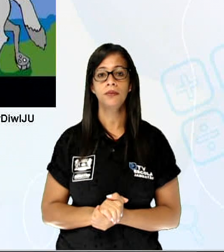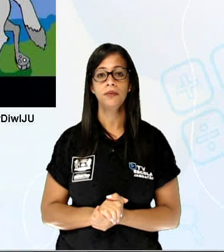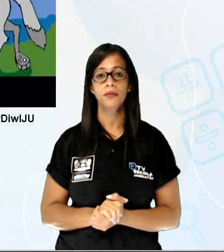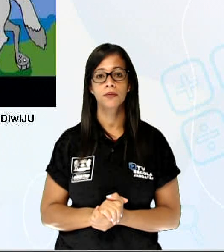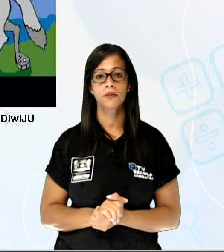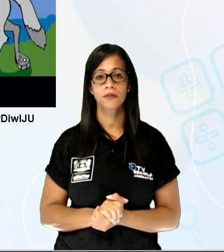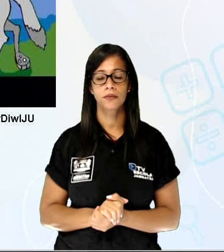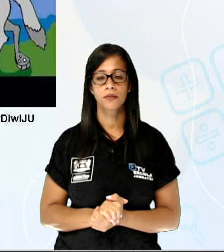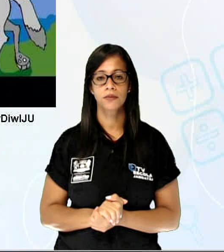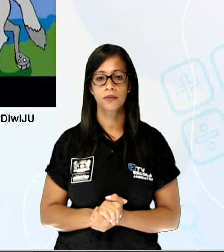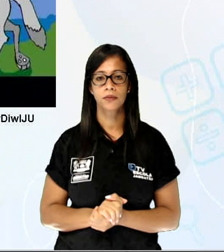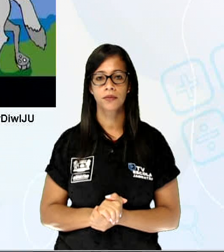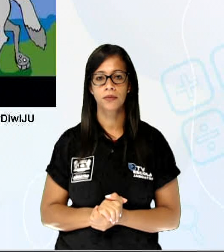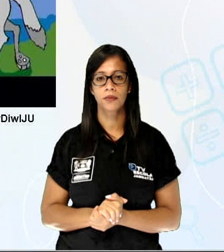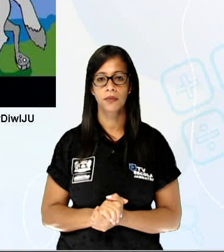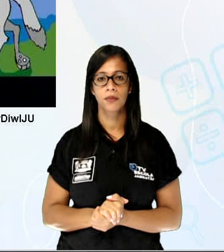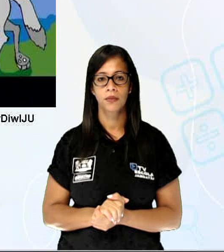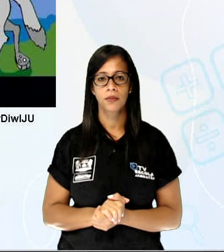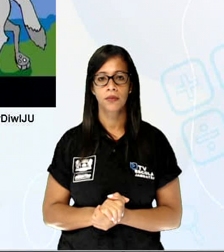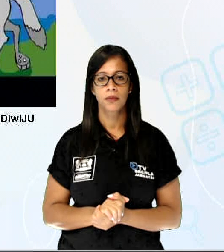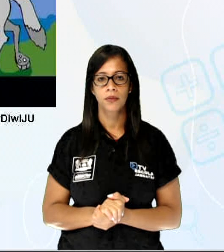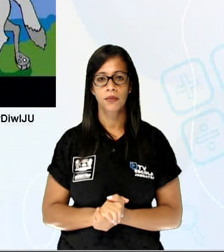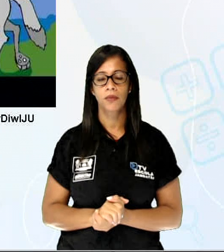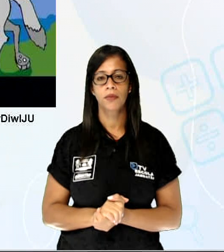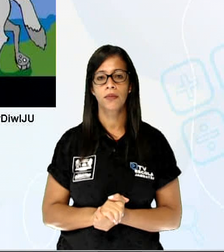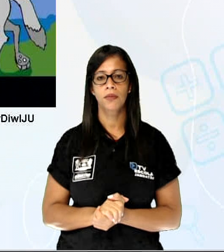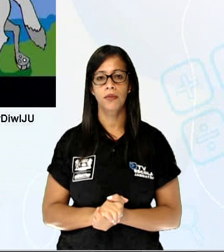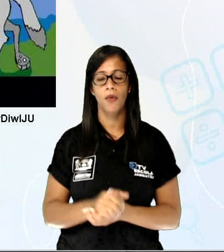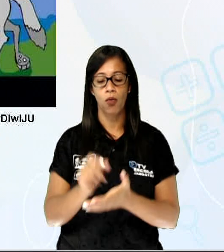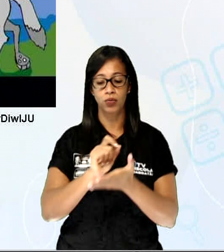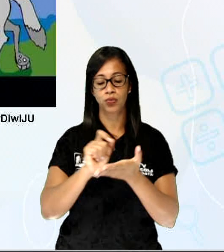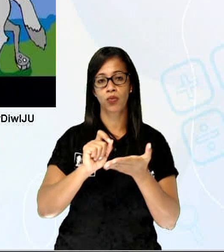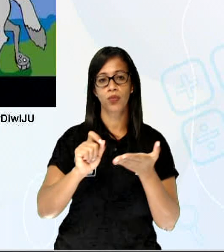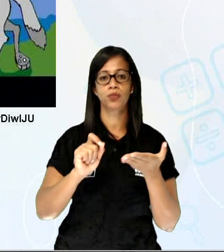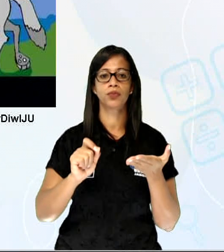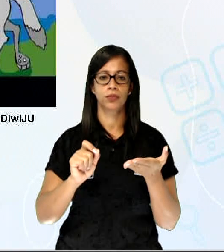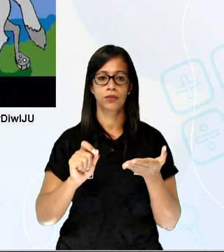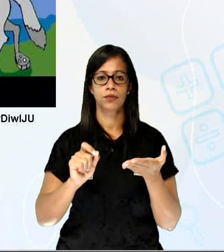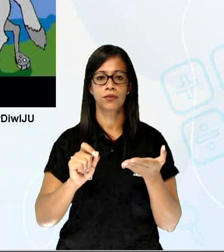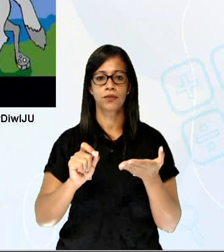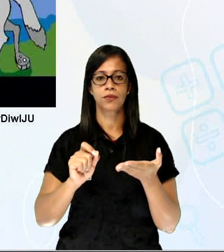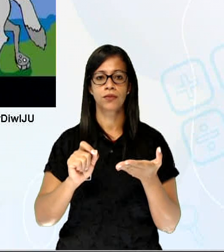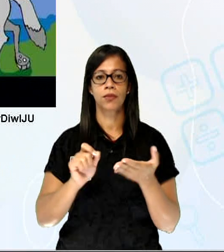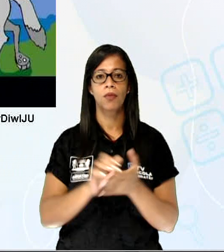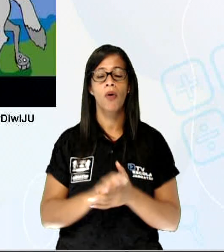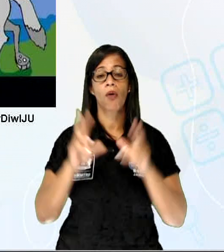uma obra de um compositor chamado Prokofiev, chamada Pedro e o Lobo.